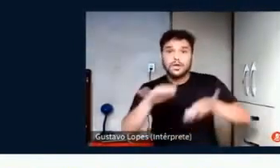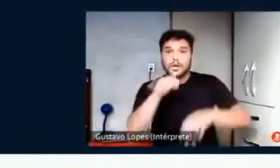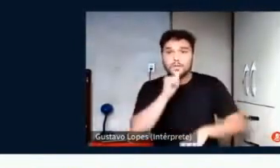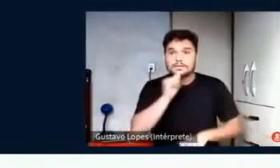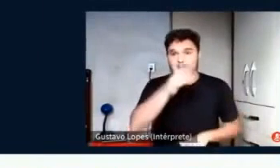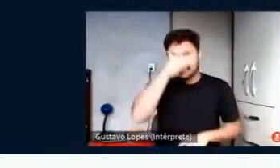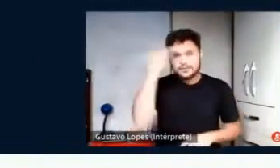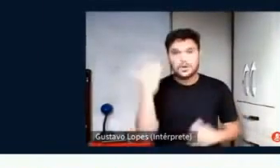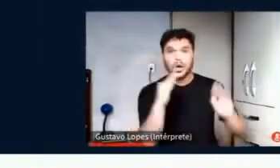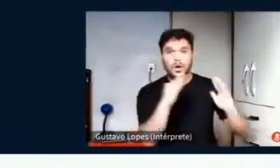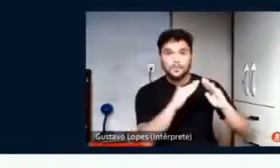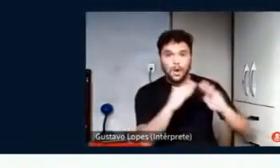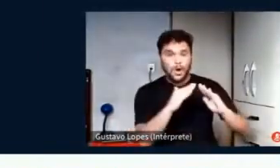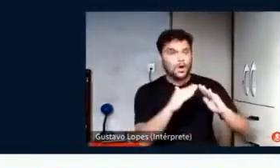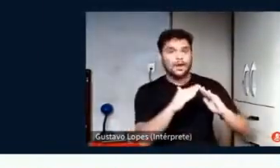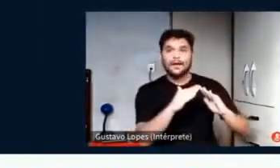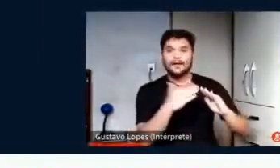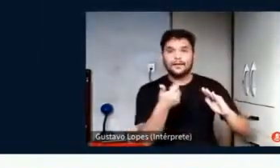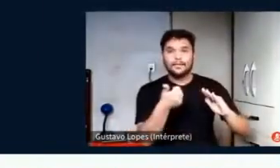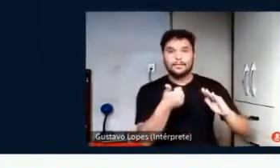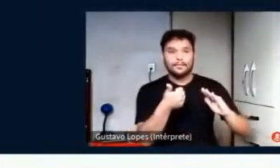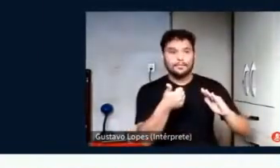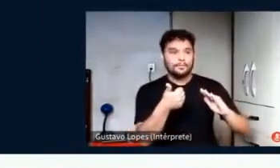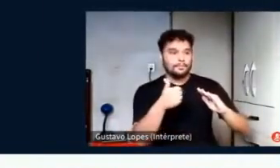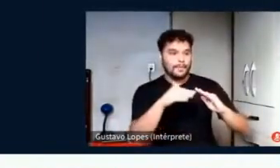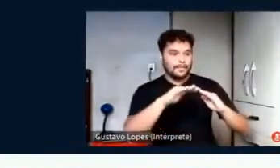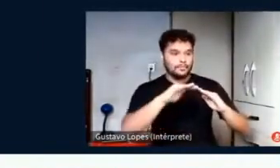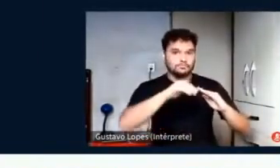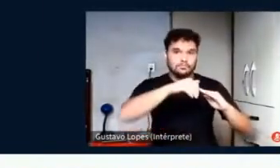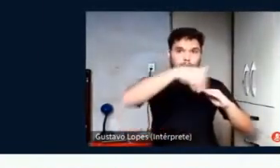hora sujeita a cair, desabar